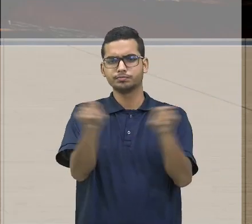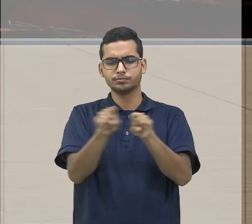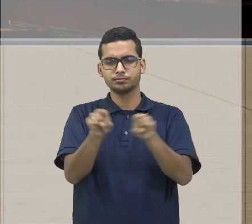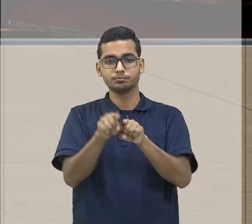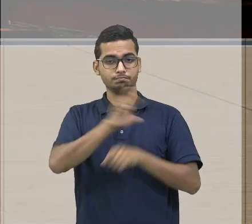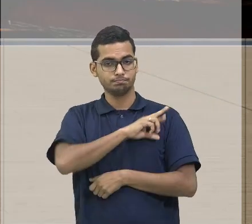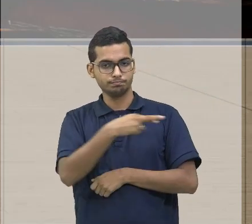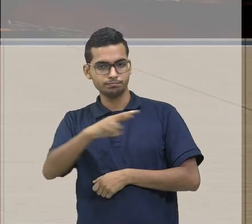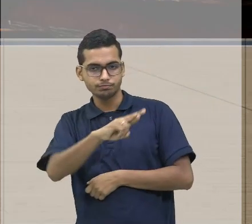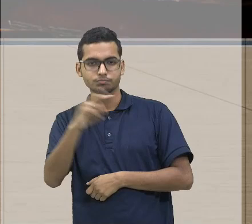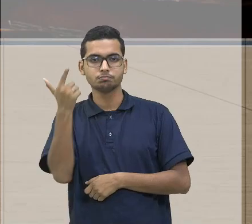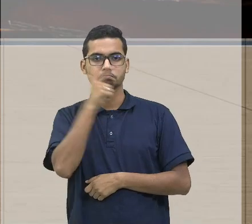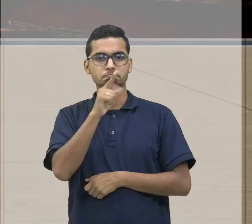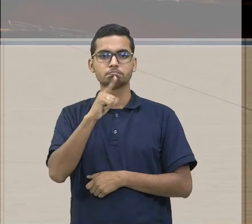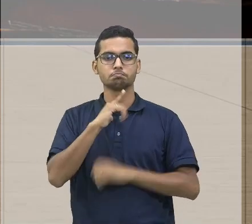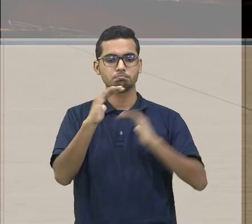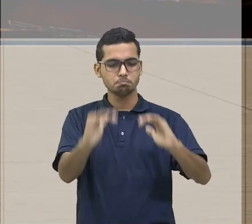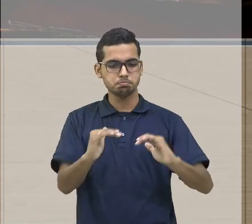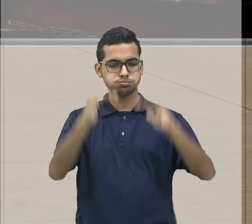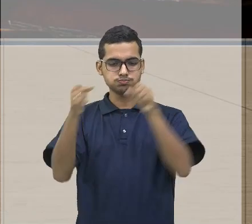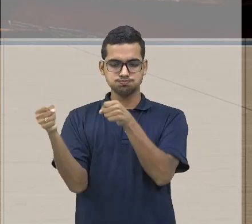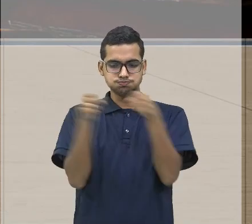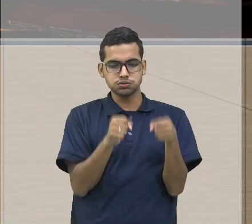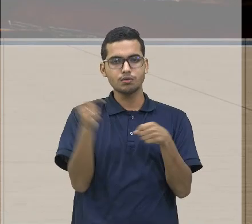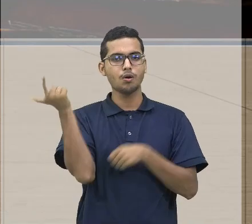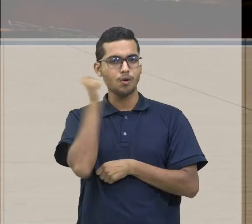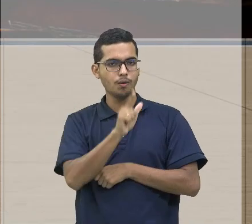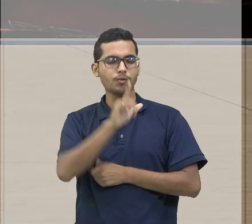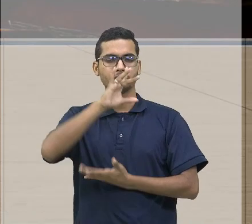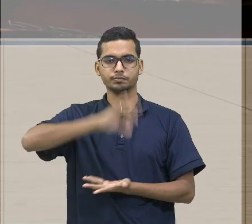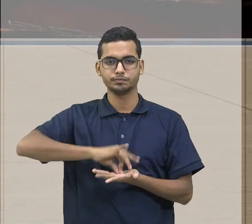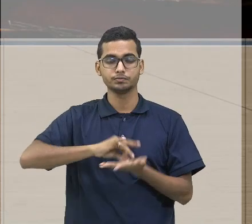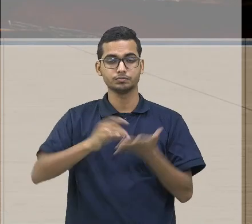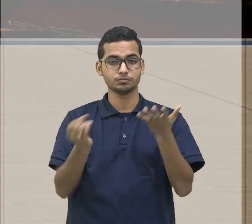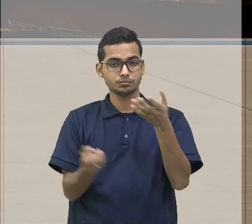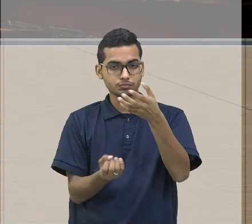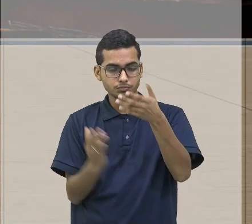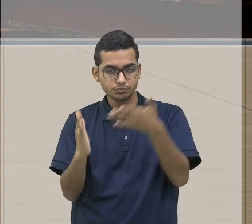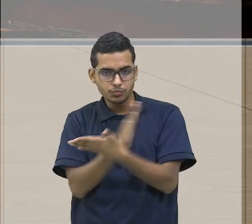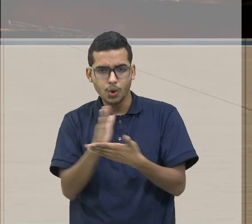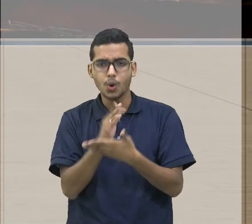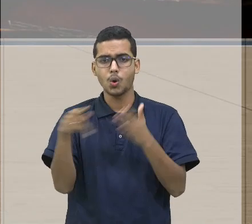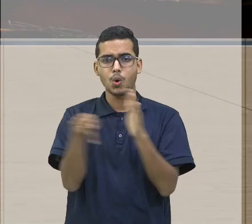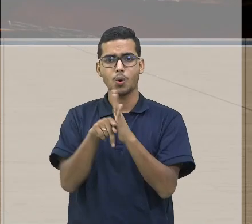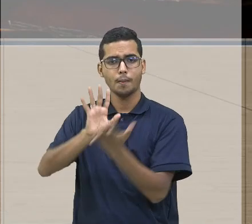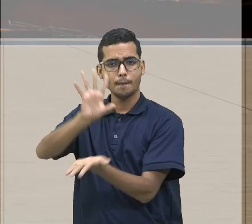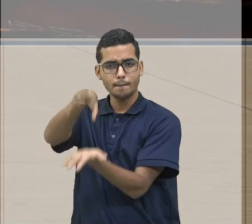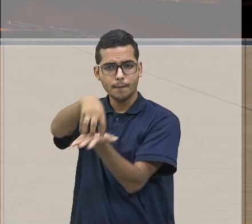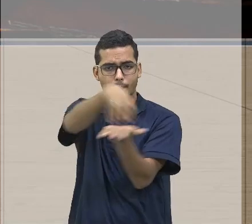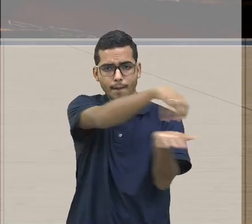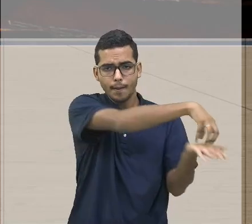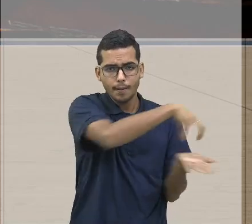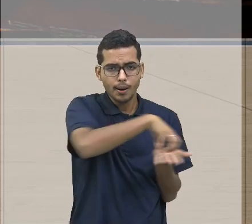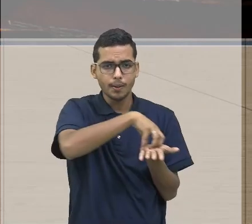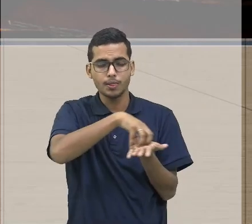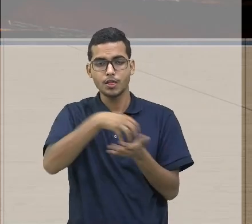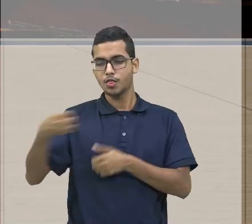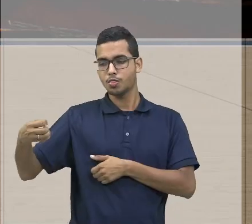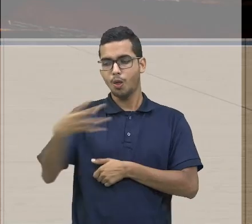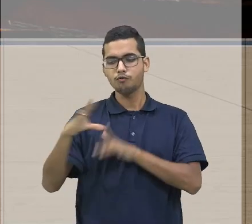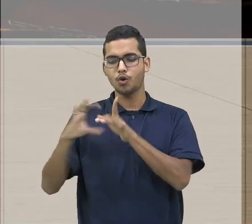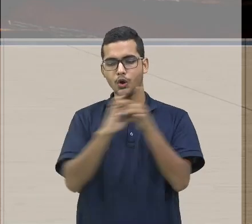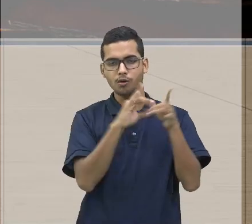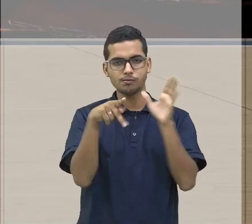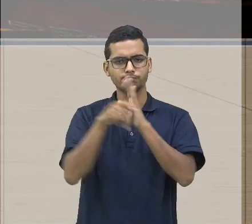poder. Por conta de quê? Porque para a formação de alguns reinos dentro dessa nova Europa, desse novo contexto agora